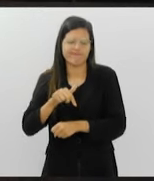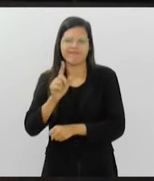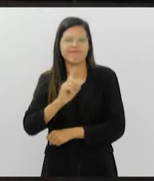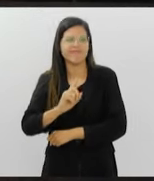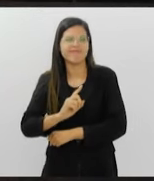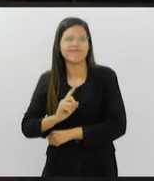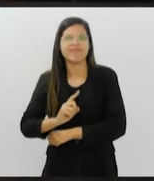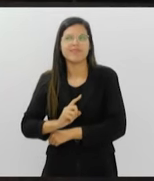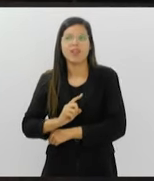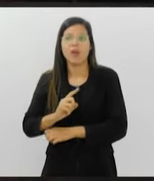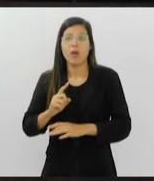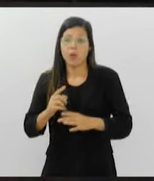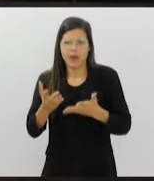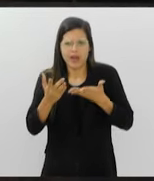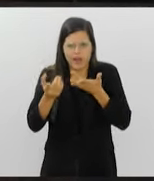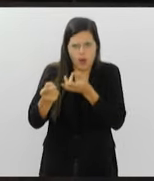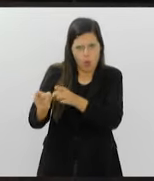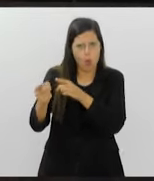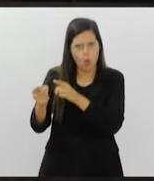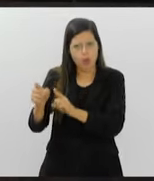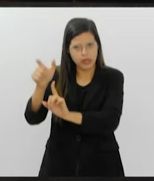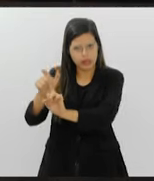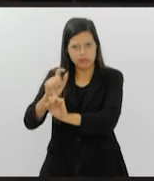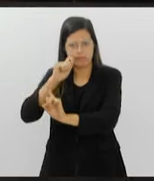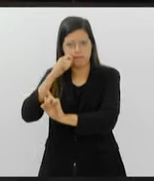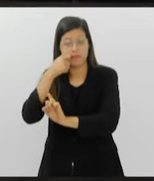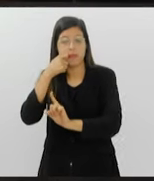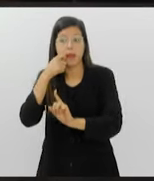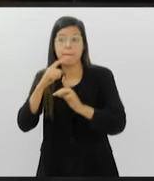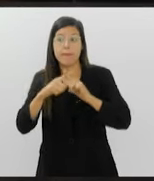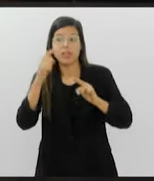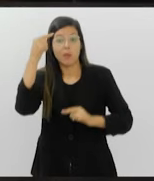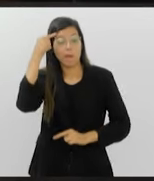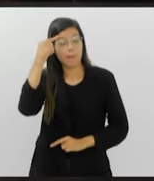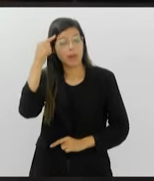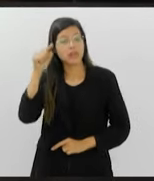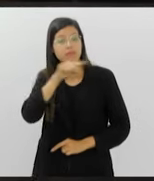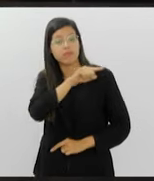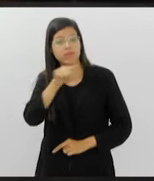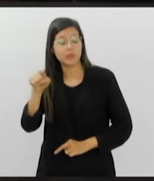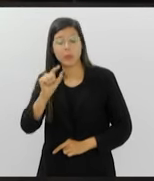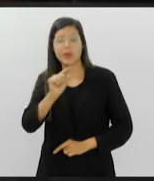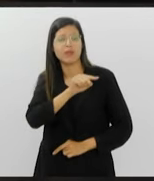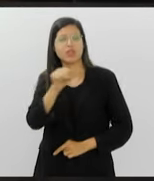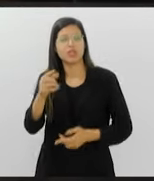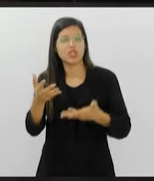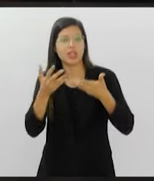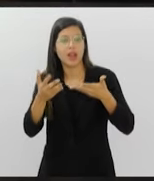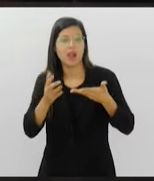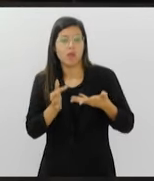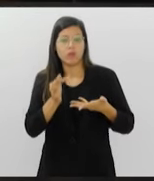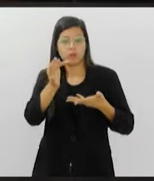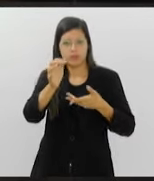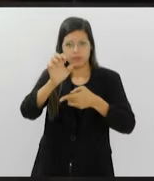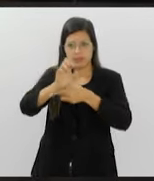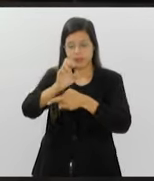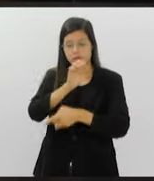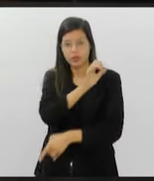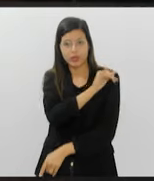fica aqui a minha dica para vocês. Pensem muito bem no que vocês querem para o futuro do Estado do Rio de Janeiro.